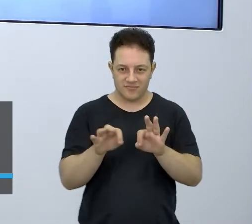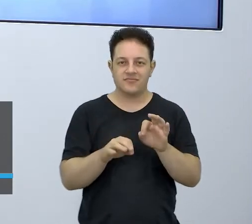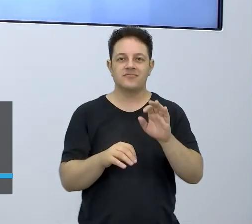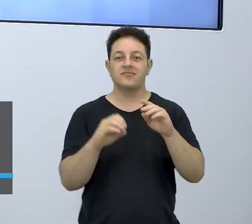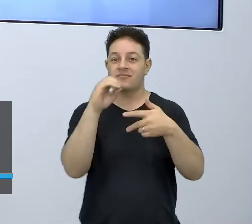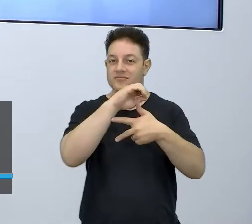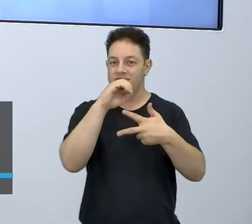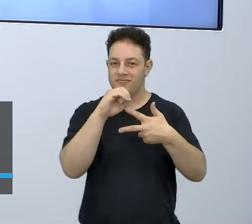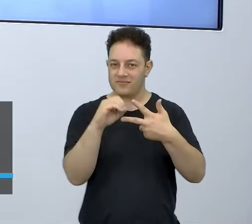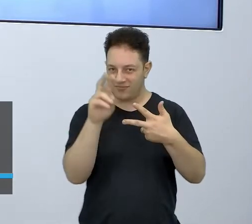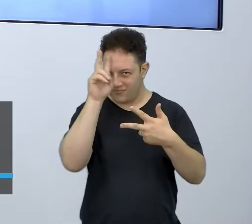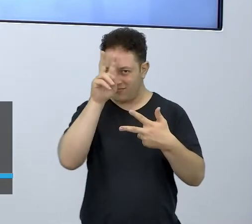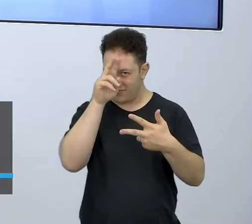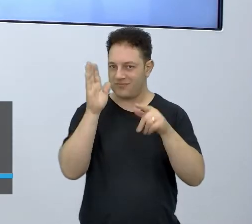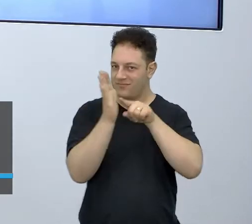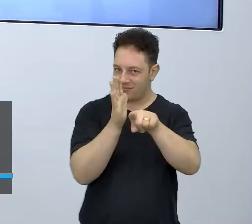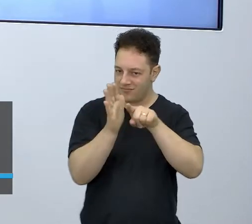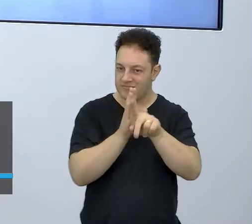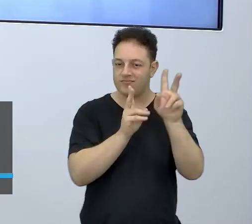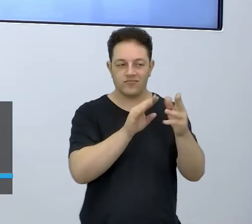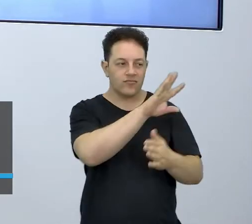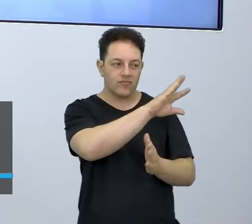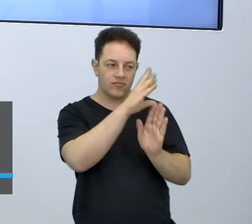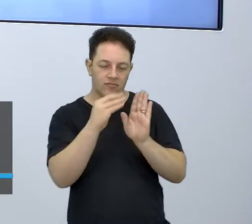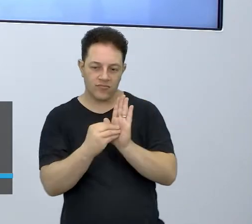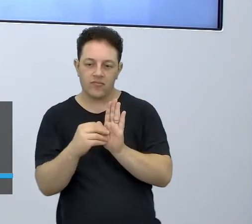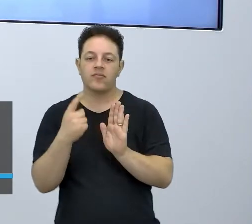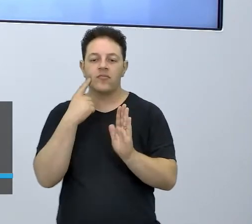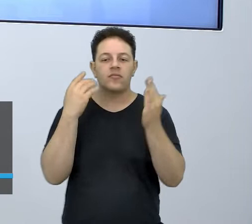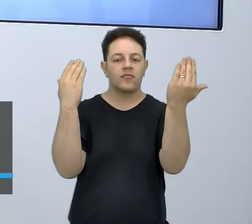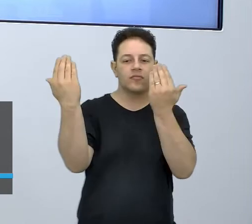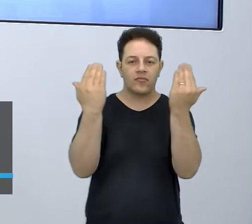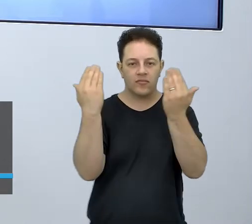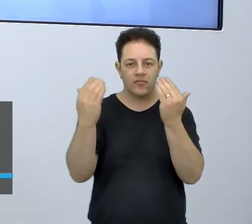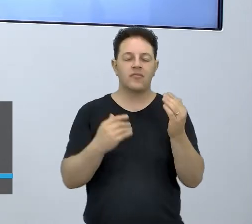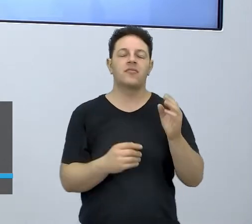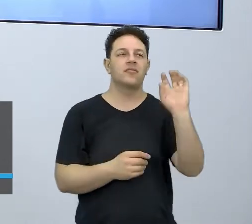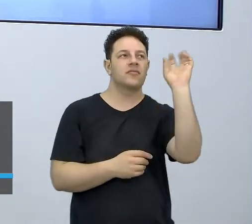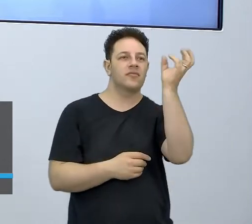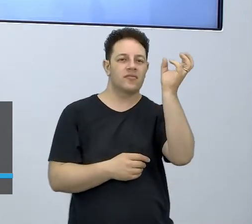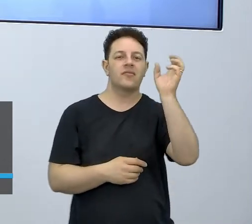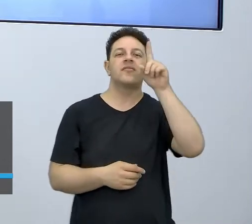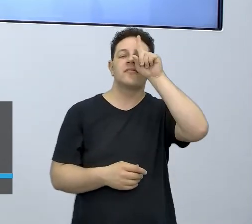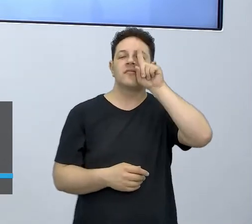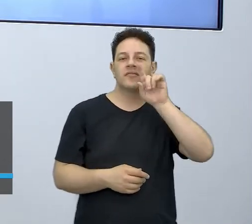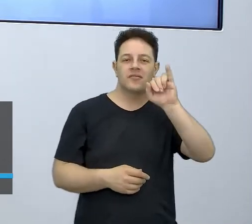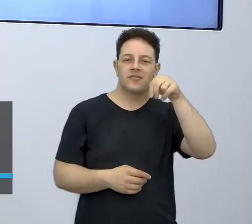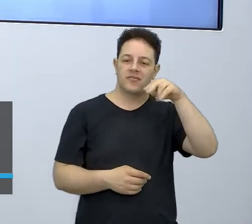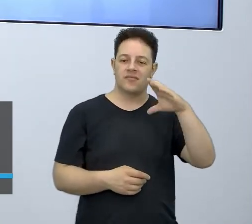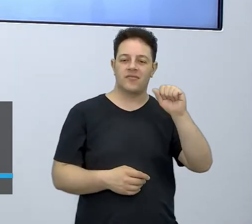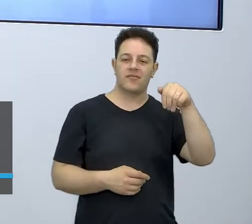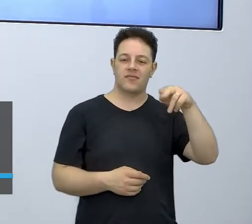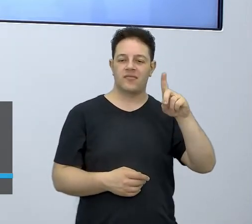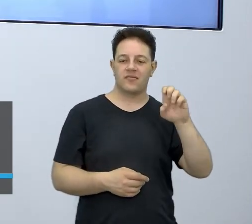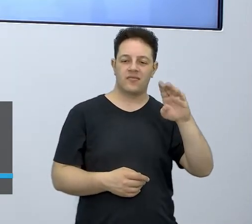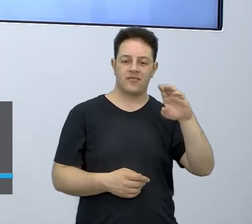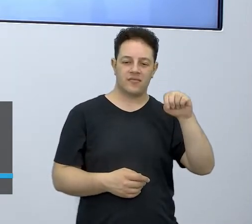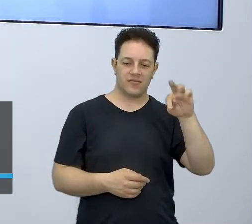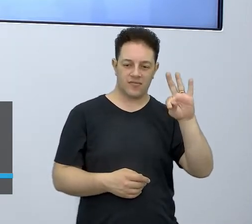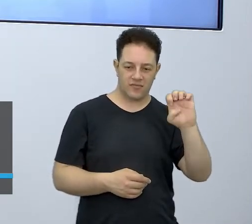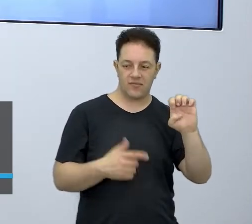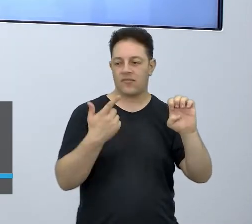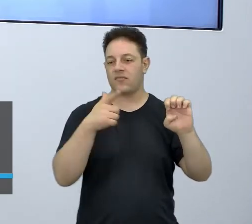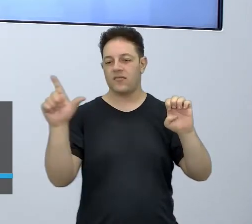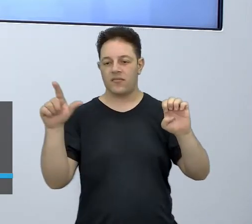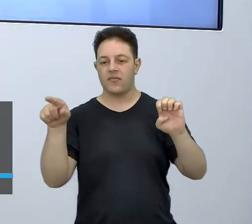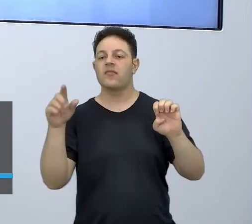Enem, inclusive, que comparava a lâmpada incandescente com a lâmpada eletrônica